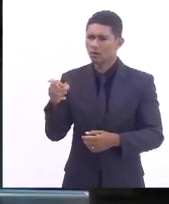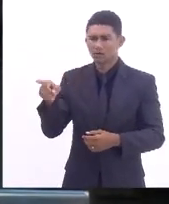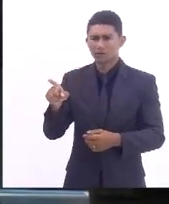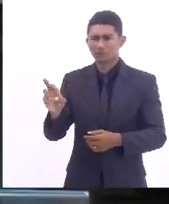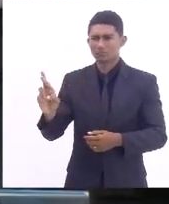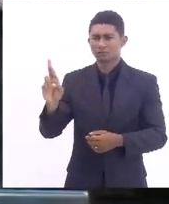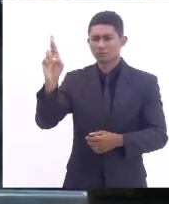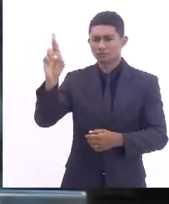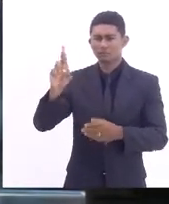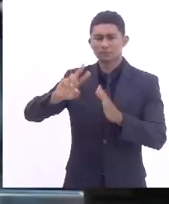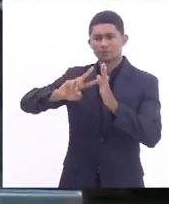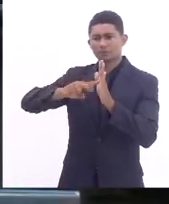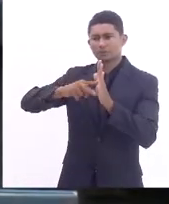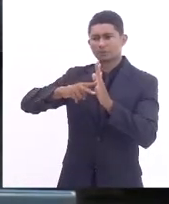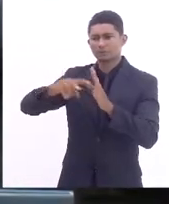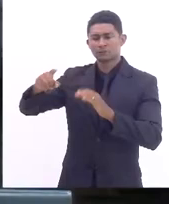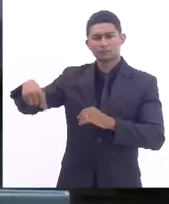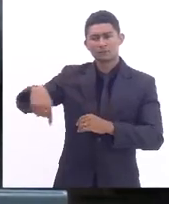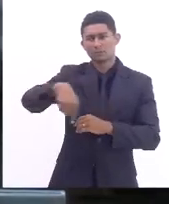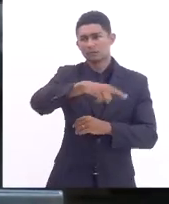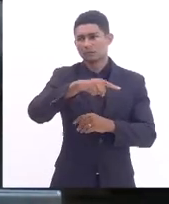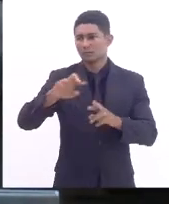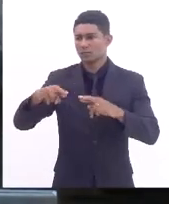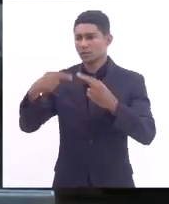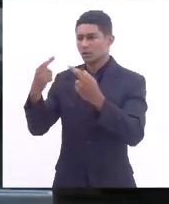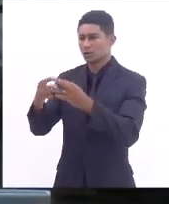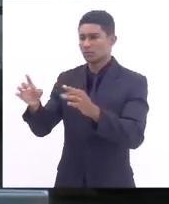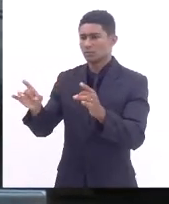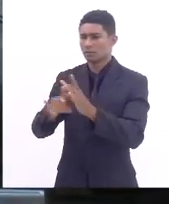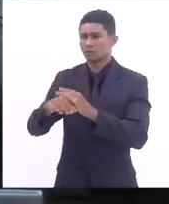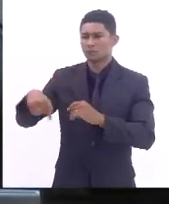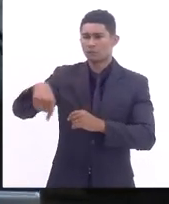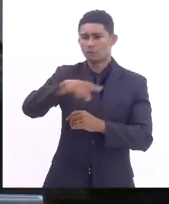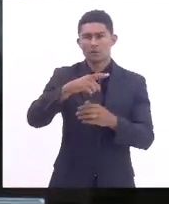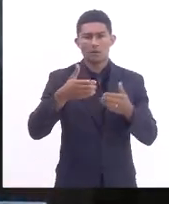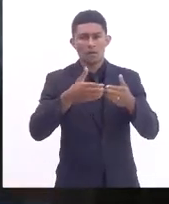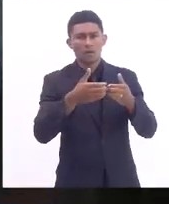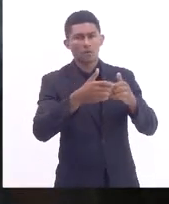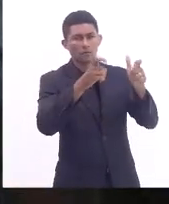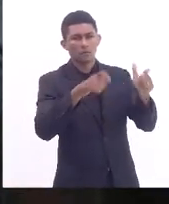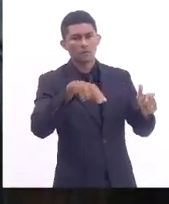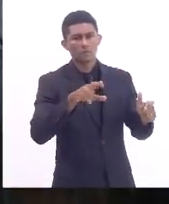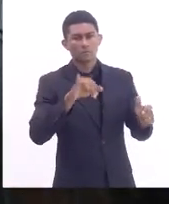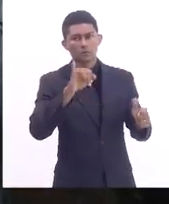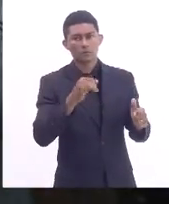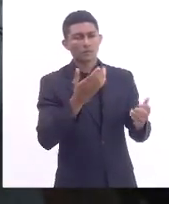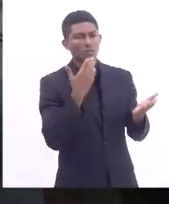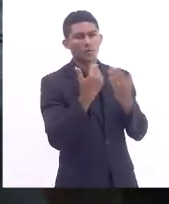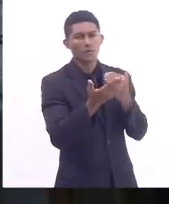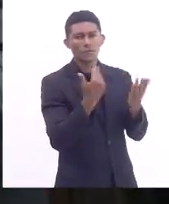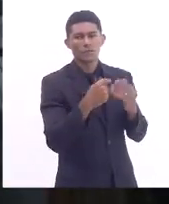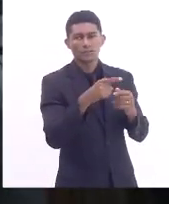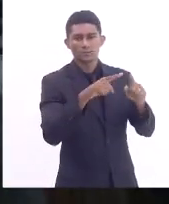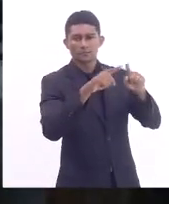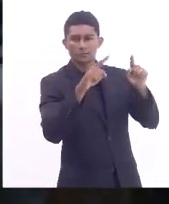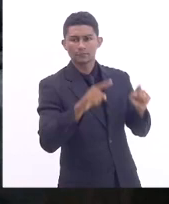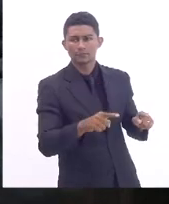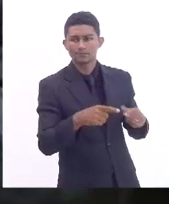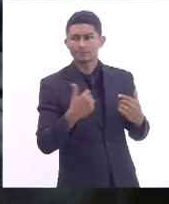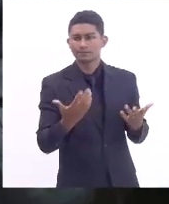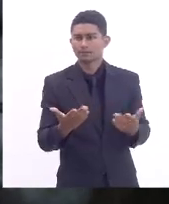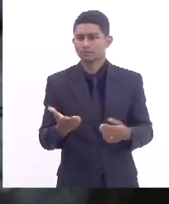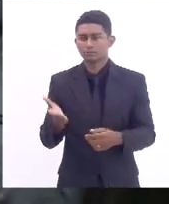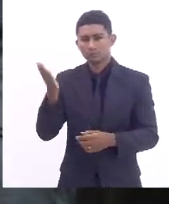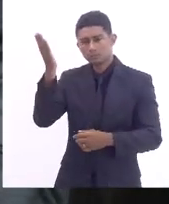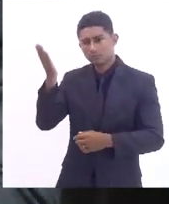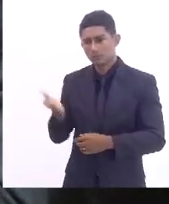sindical que para defender o emprego depois da reunião pega uma condução para ir a Nova Iguaçu conversar companheiro esse cara com todas as